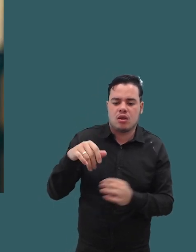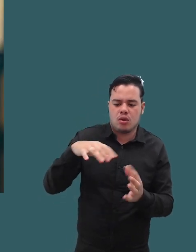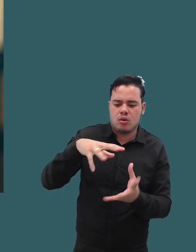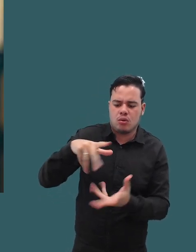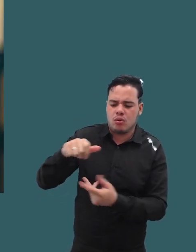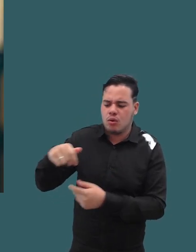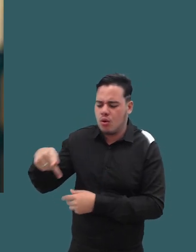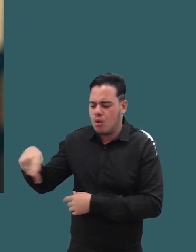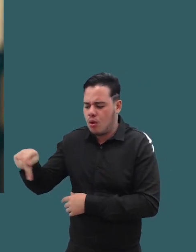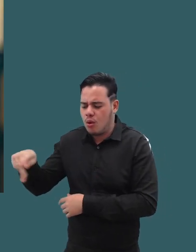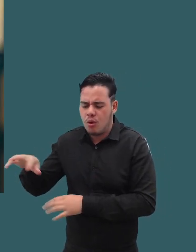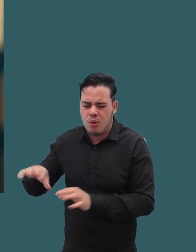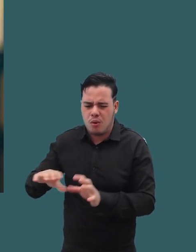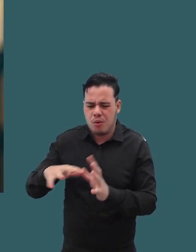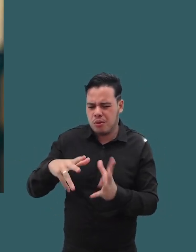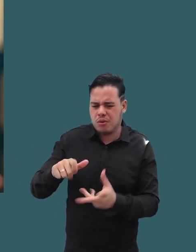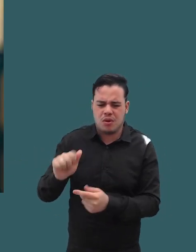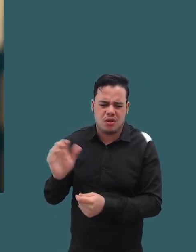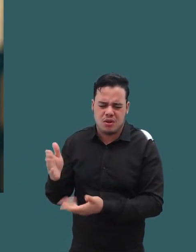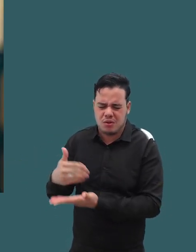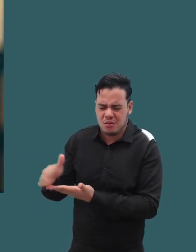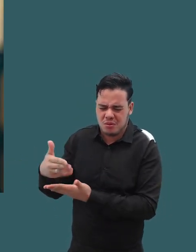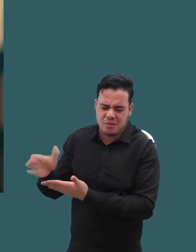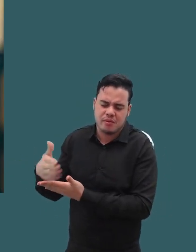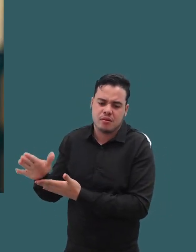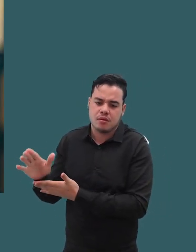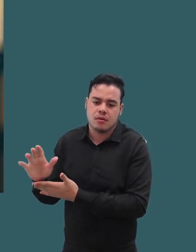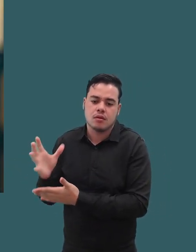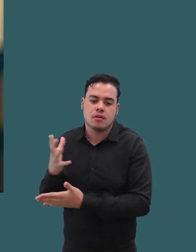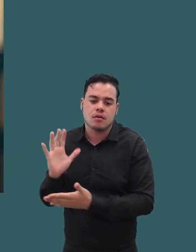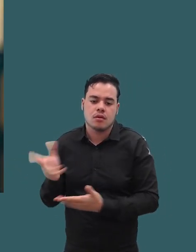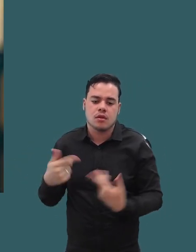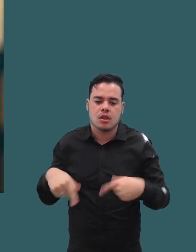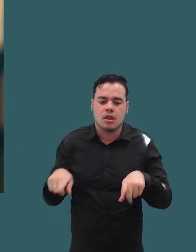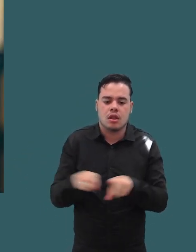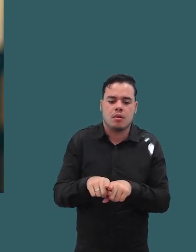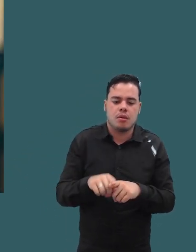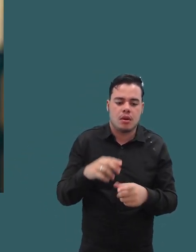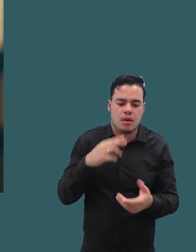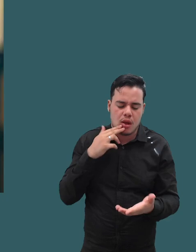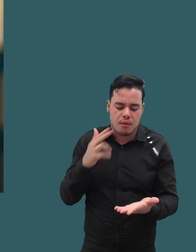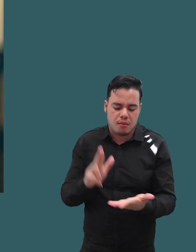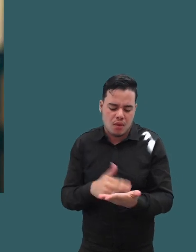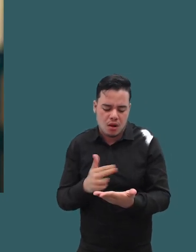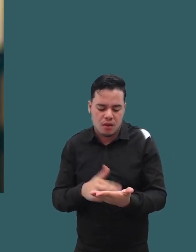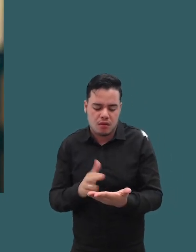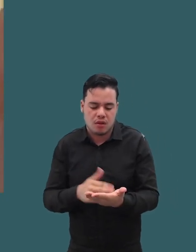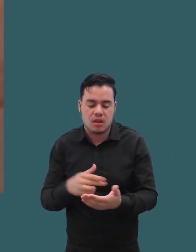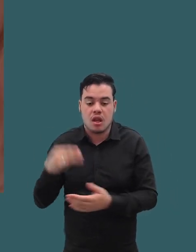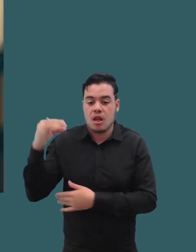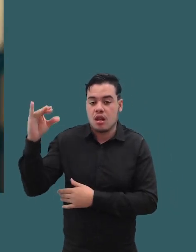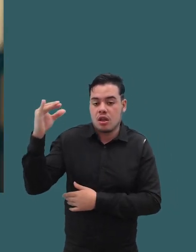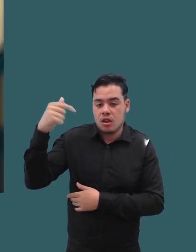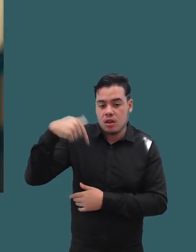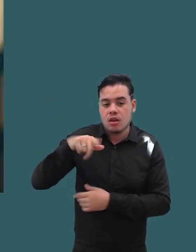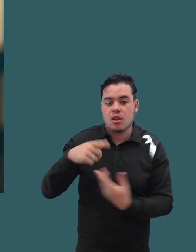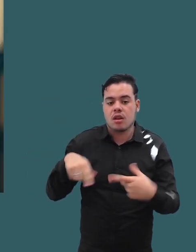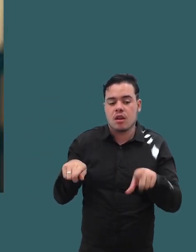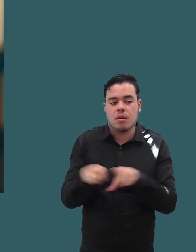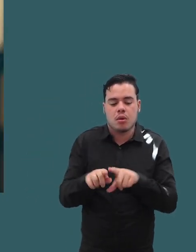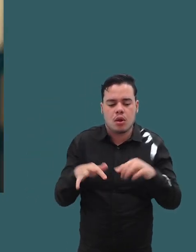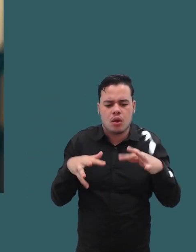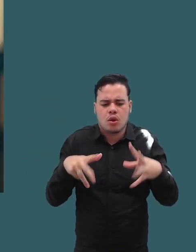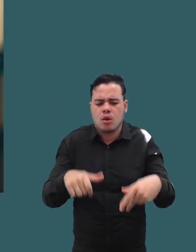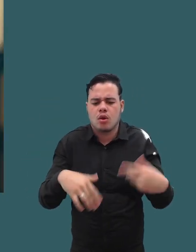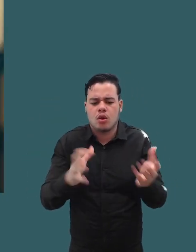do ambiental, e temos um material pronto para encaminhar, inclusive, para a revista científica sobre os dados básicos desses grupos em